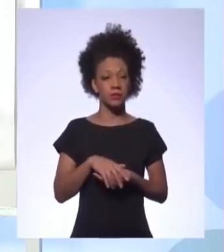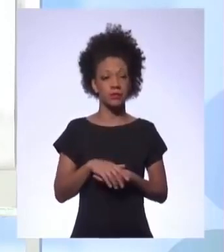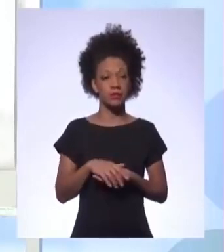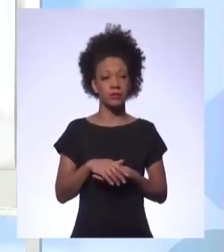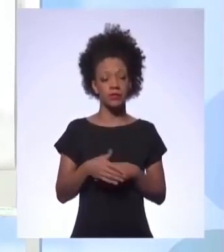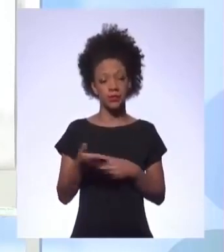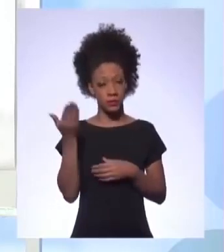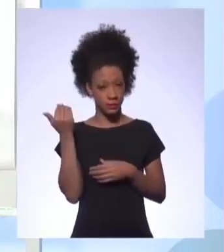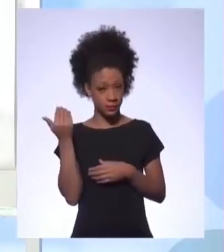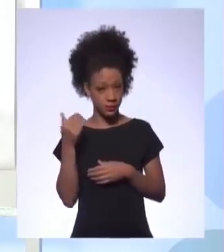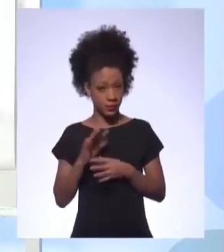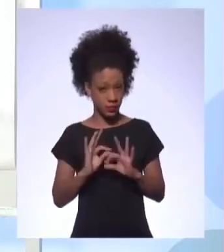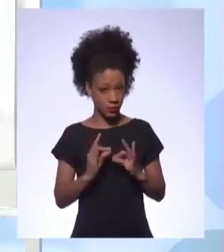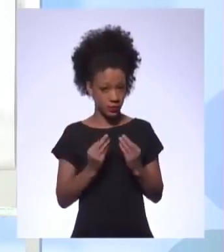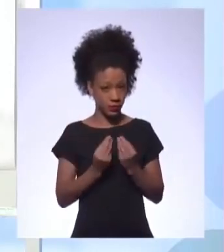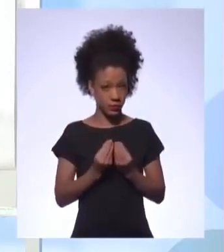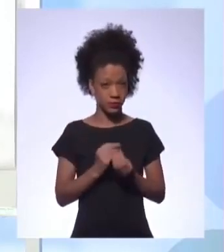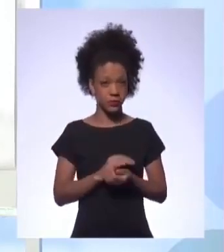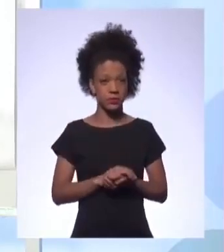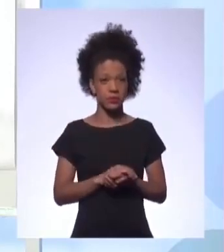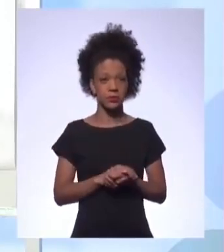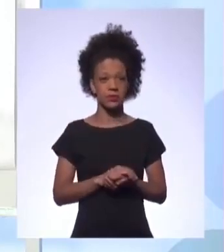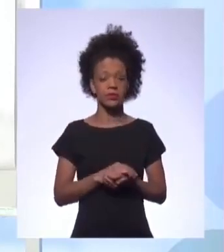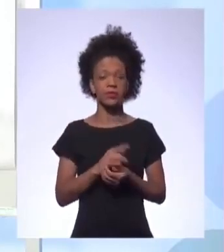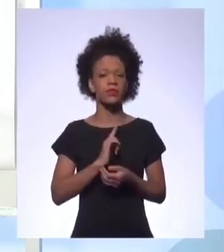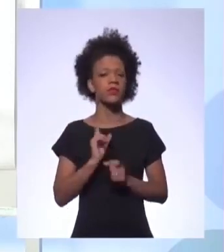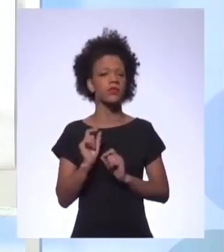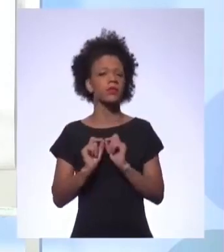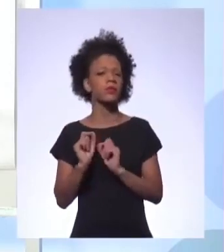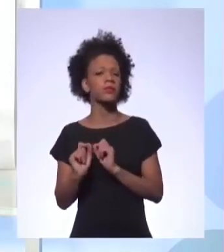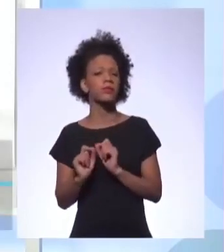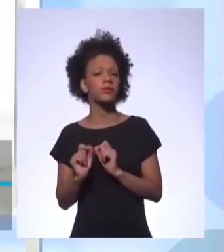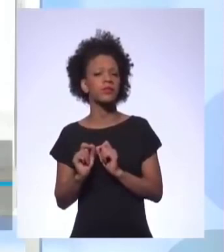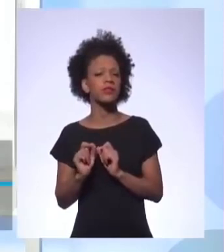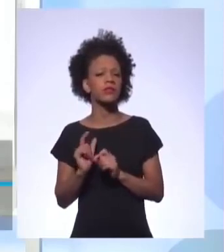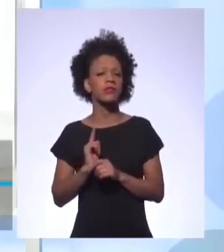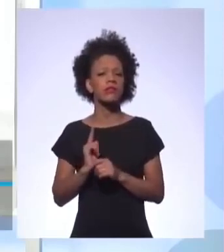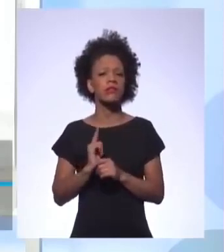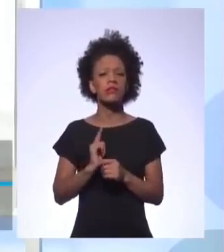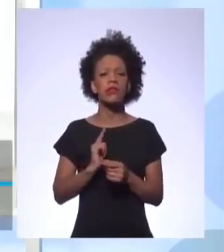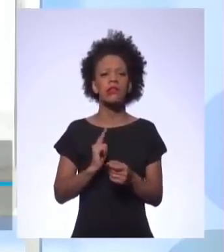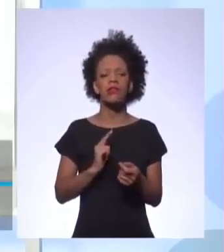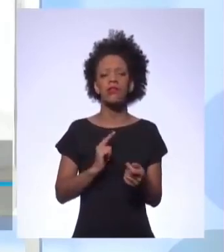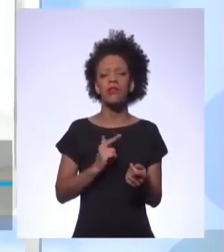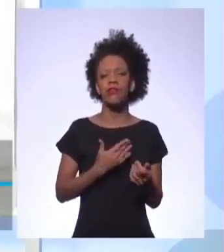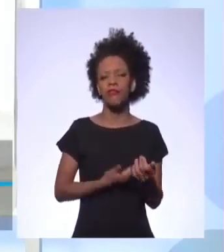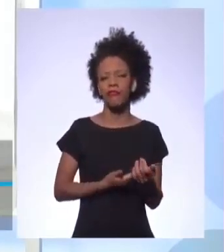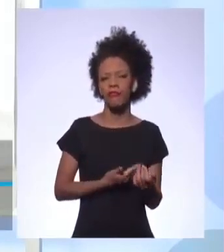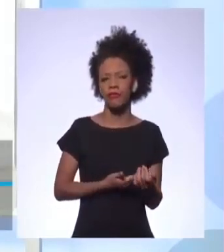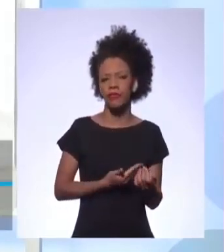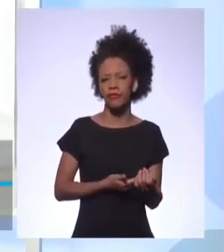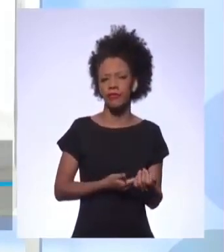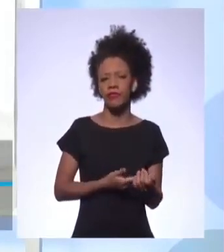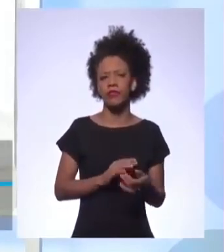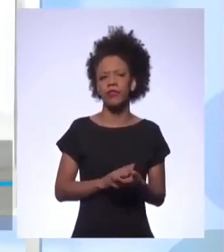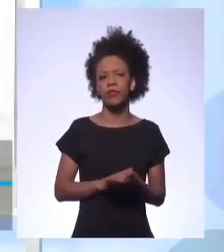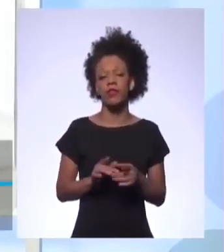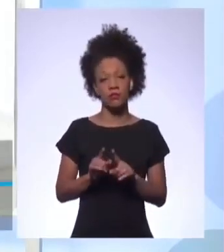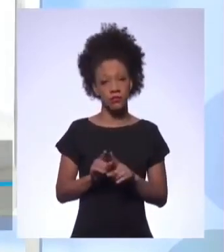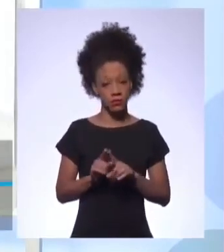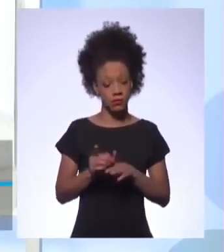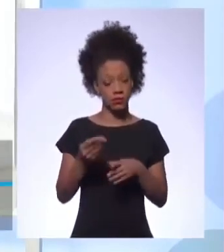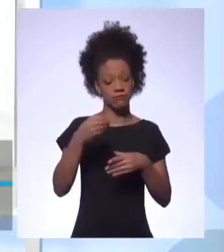lá atrás da minha família, tem alguém que tem algum vício, né? Ele também vai estar aqui